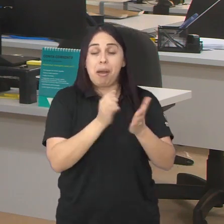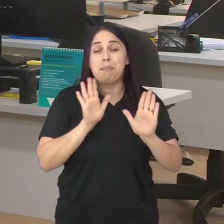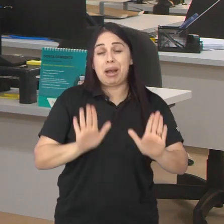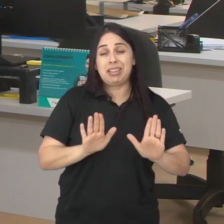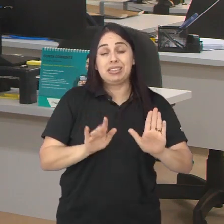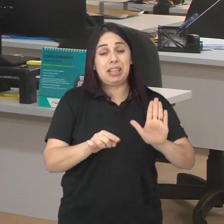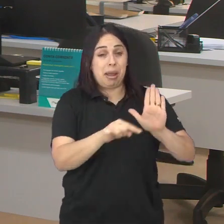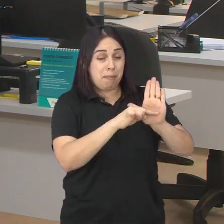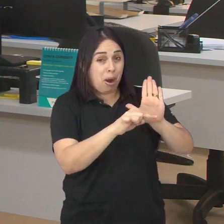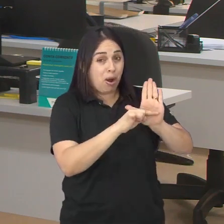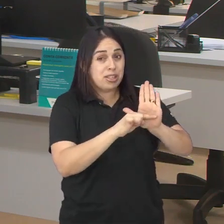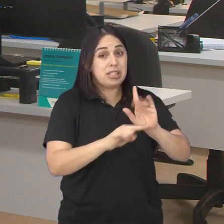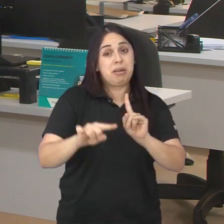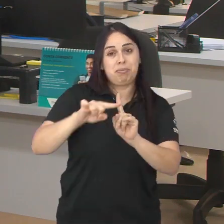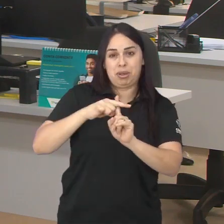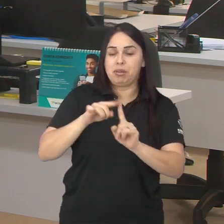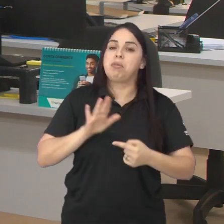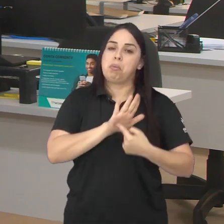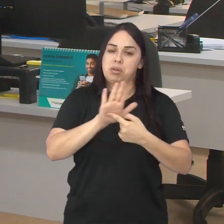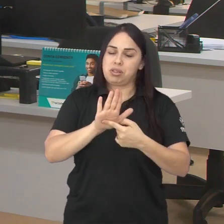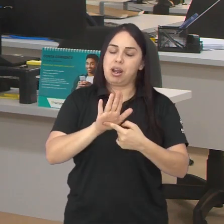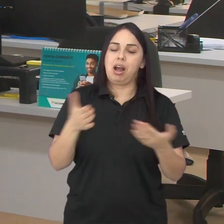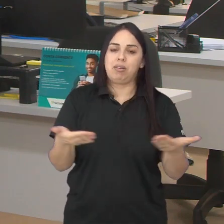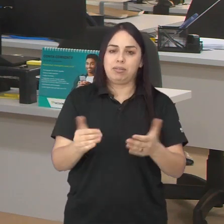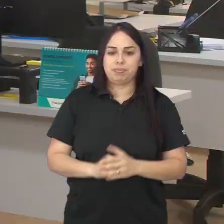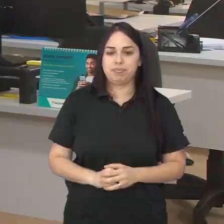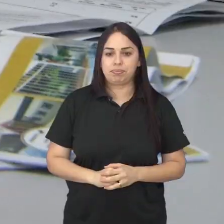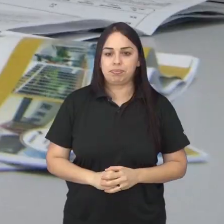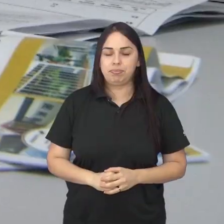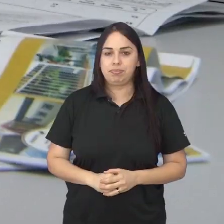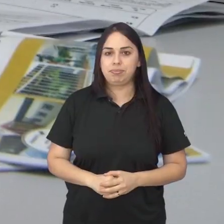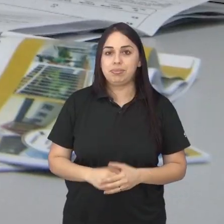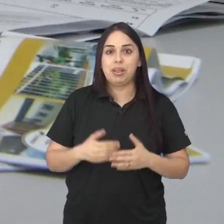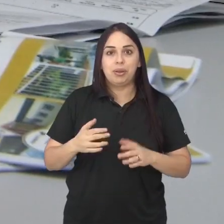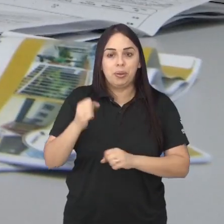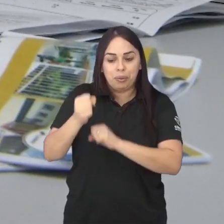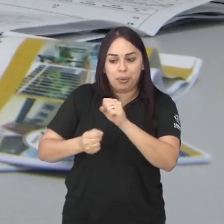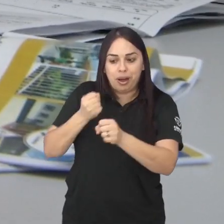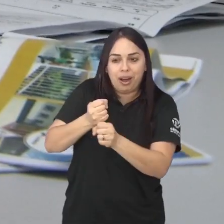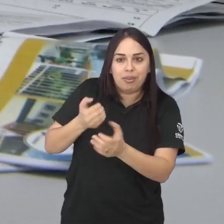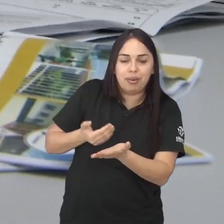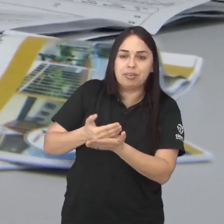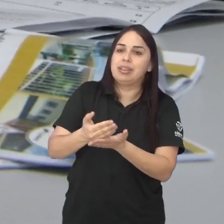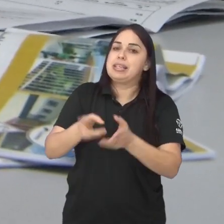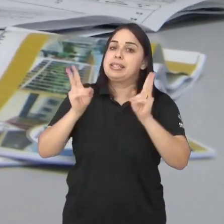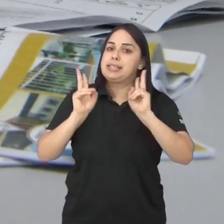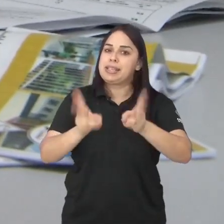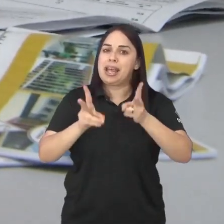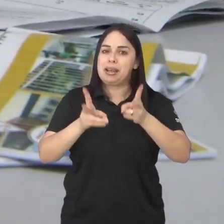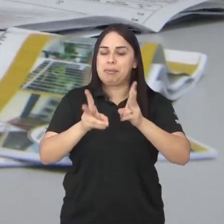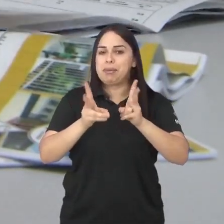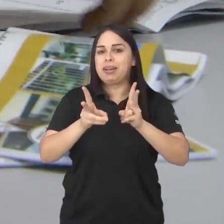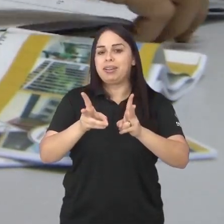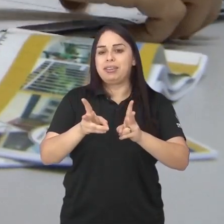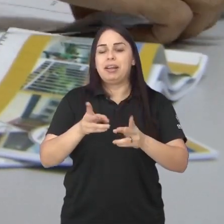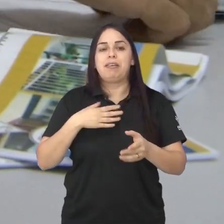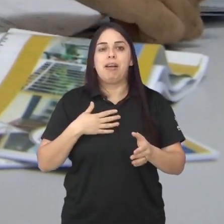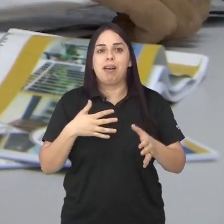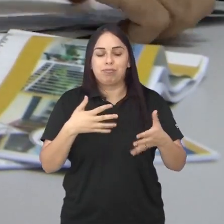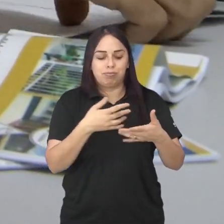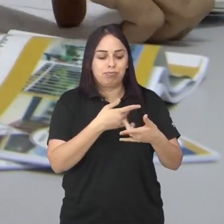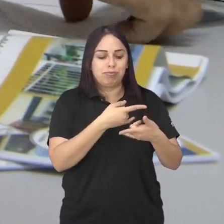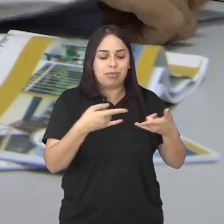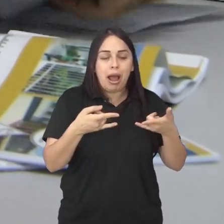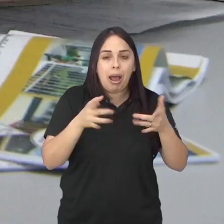seus prós e contras e é o que a gente te mostra agora na reportagem. Todo início de ano a história é sempre a mesma: